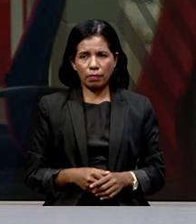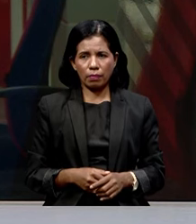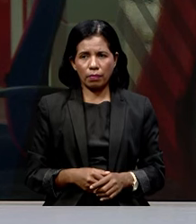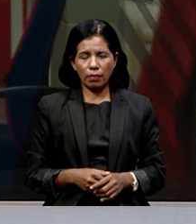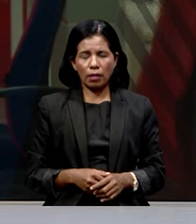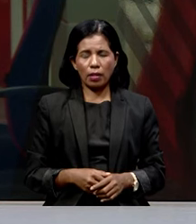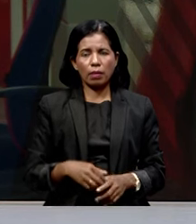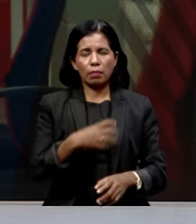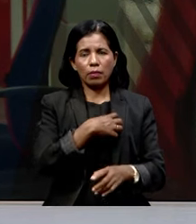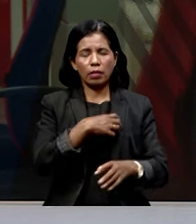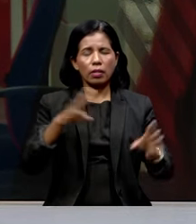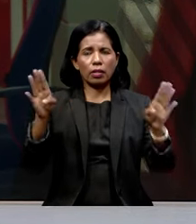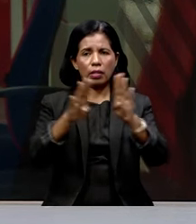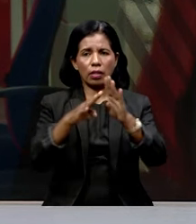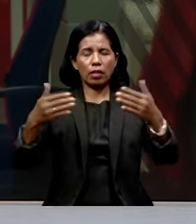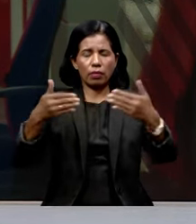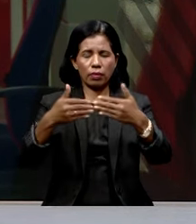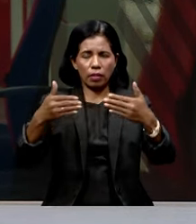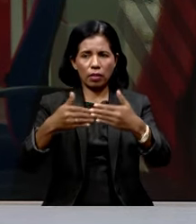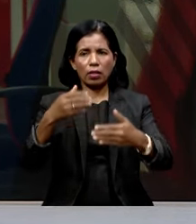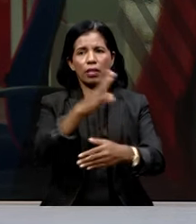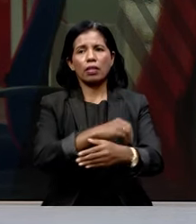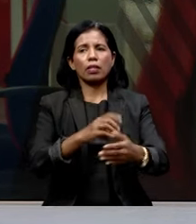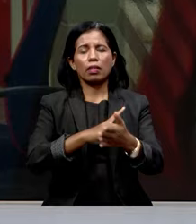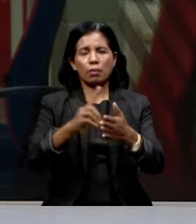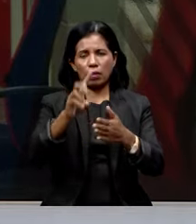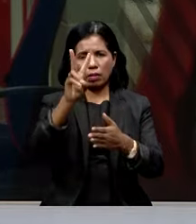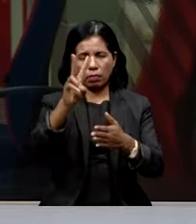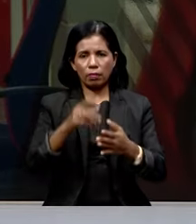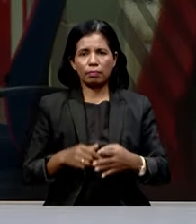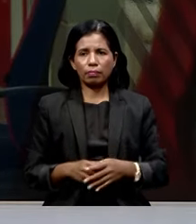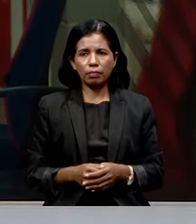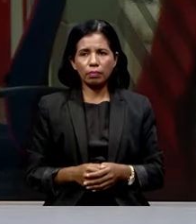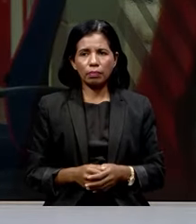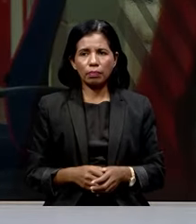PNTL se ataca provisória fronteira terrestre durante Semana Rua.